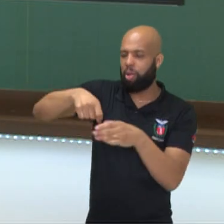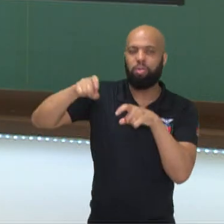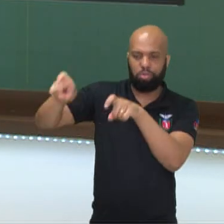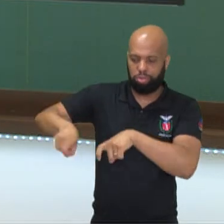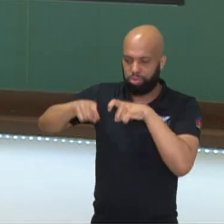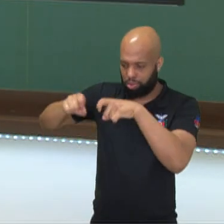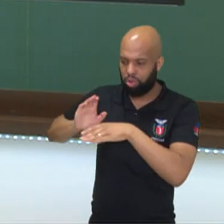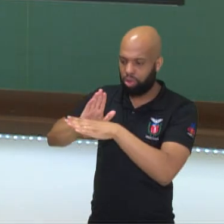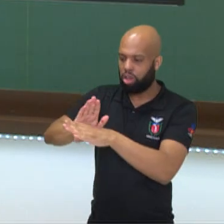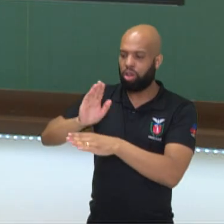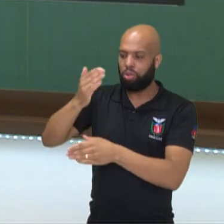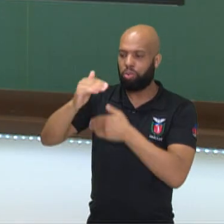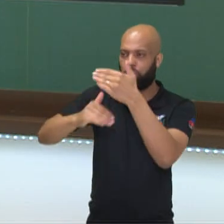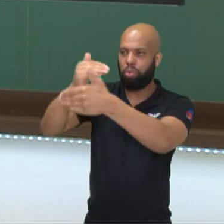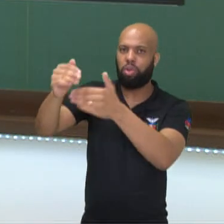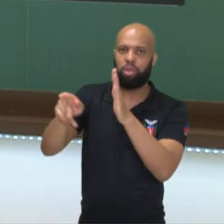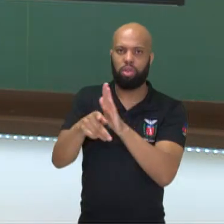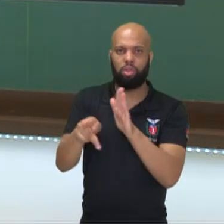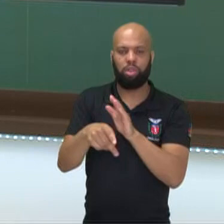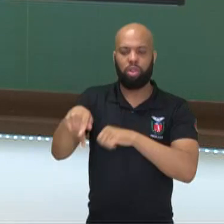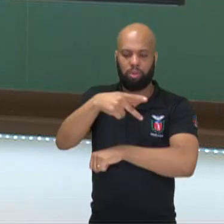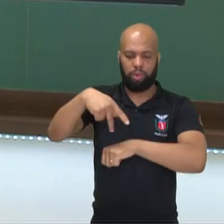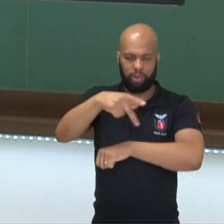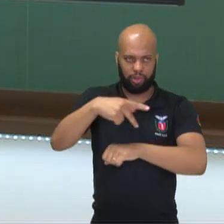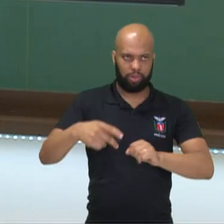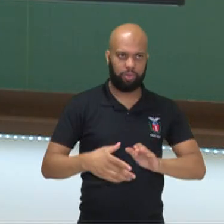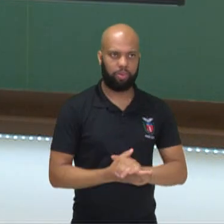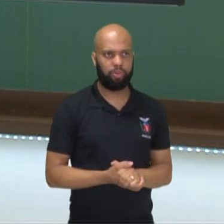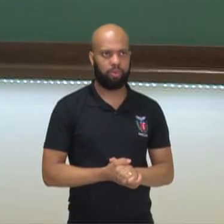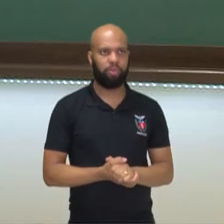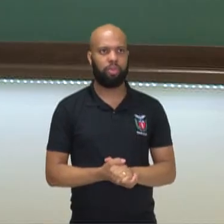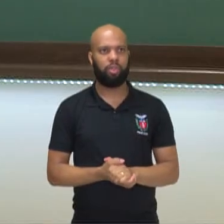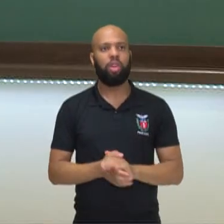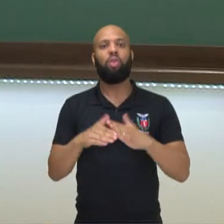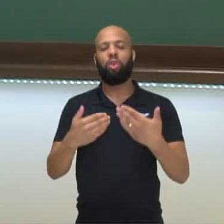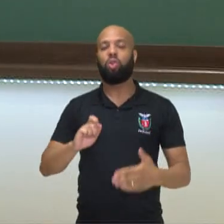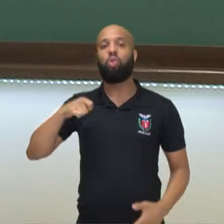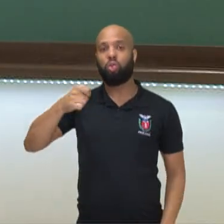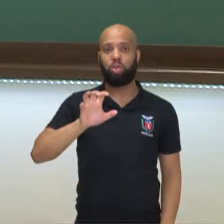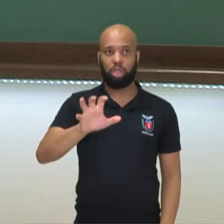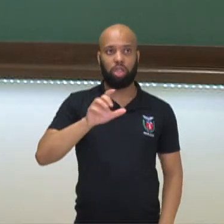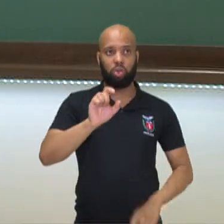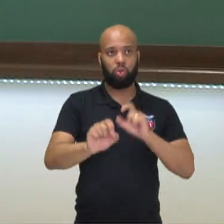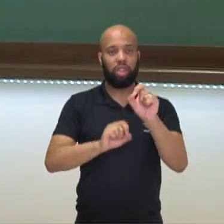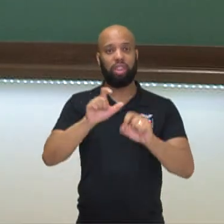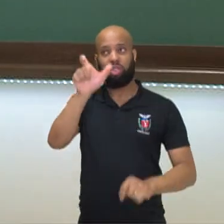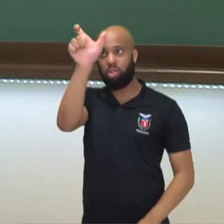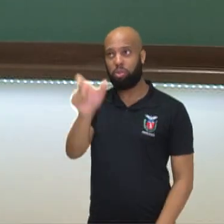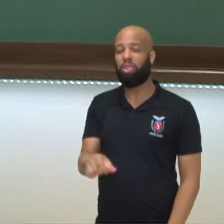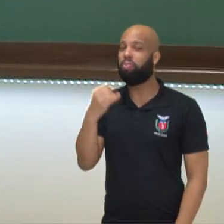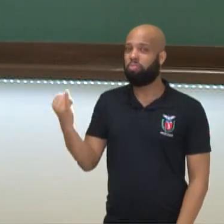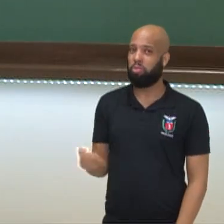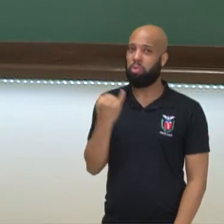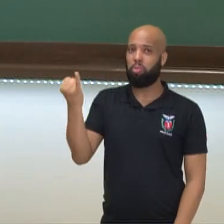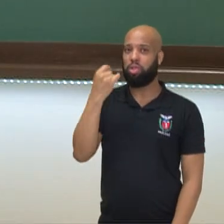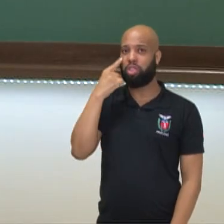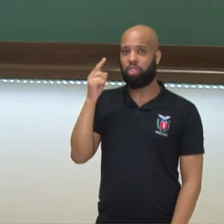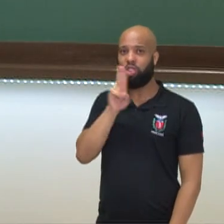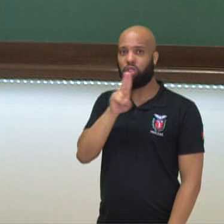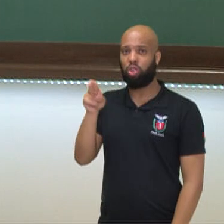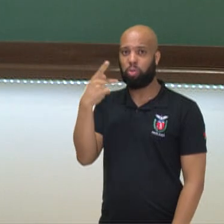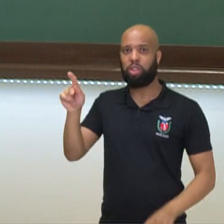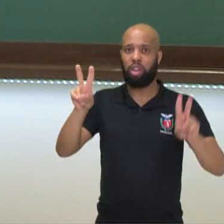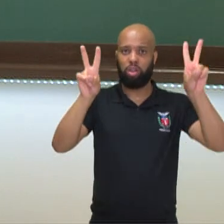agricultura, para ajudar o desenvolvimento do país. Nesse cenário todo que nós falamos, uma figura tem um destaque